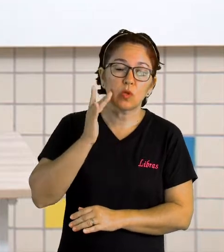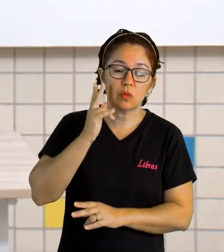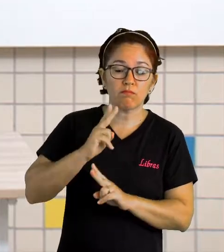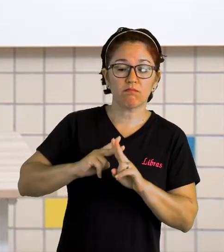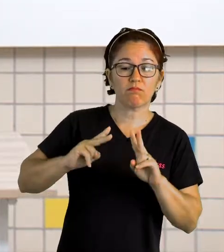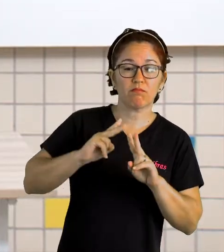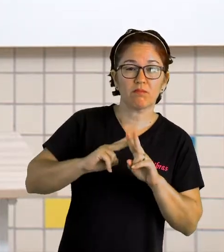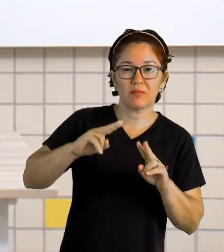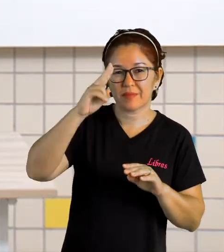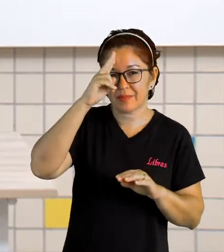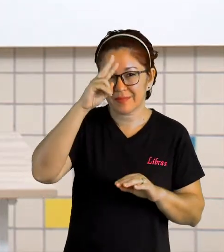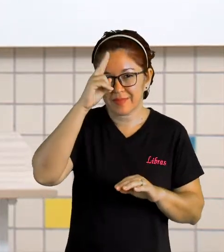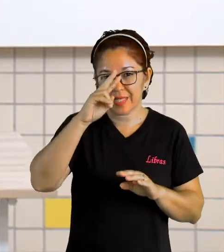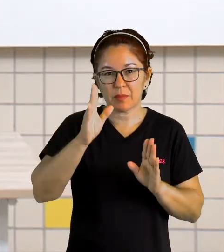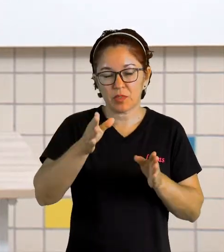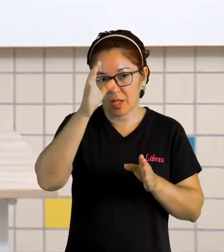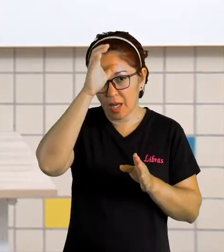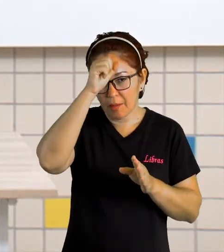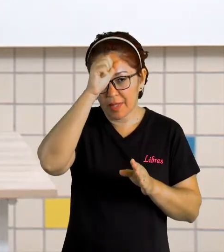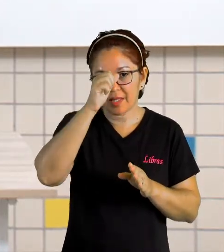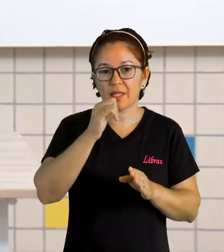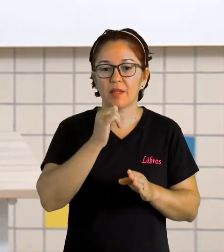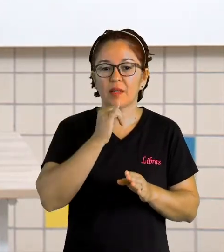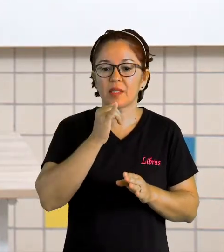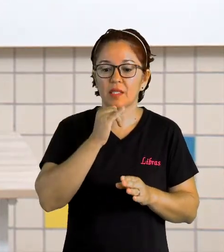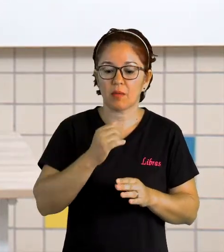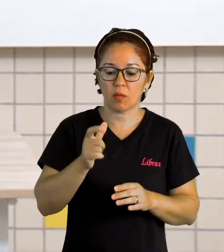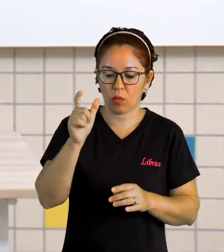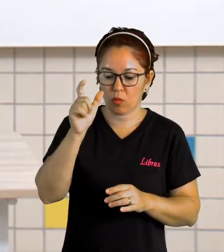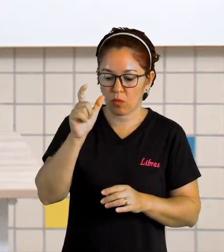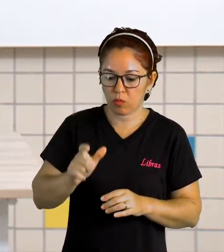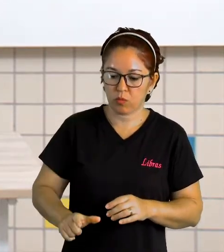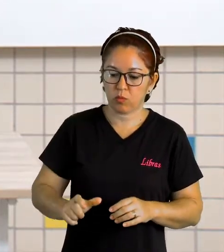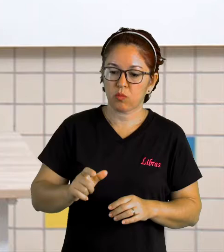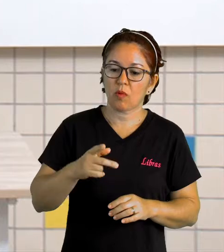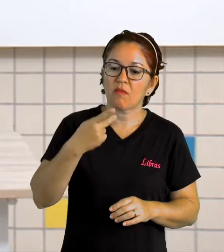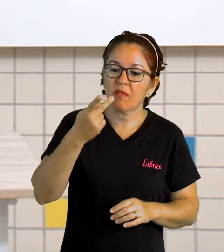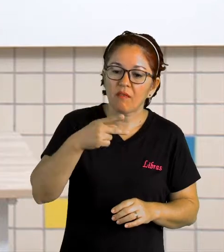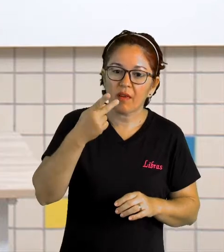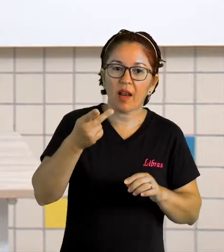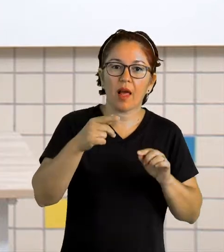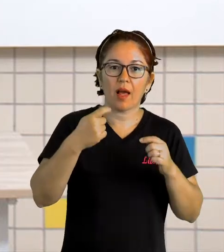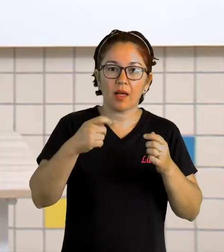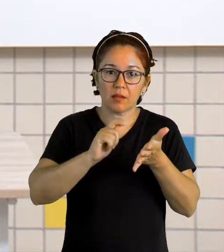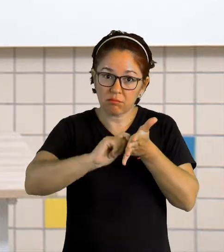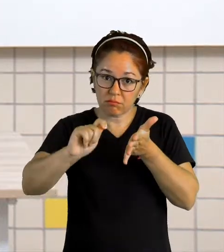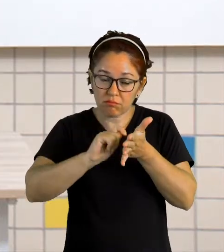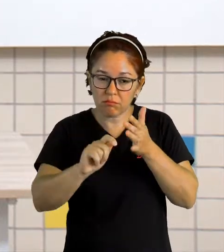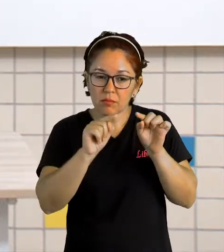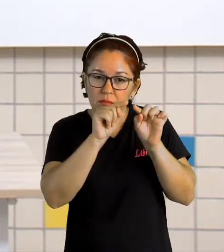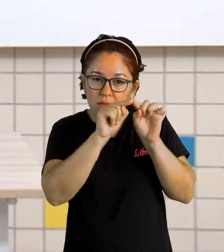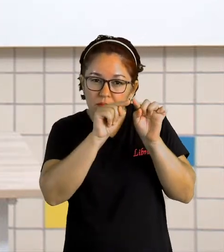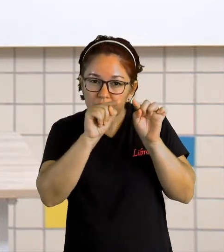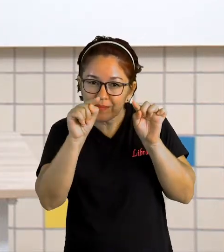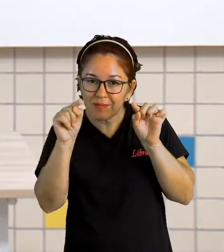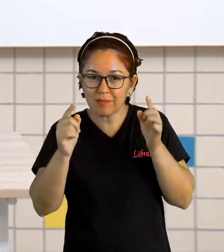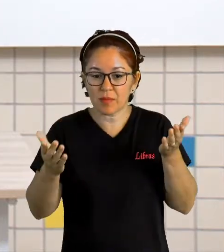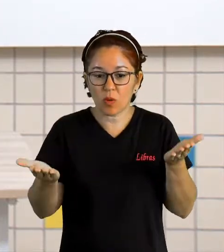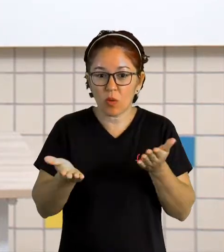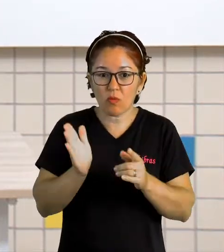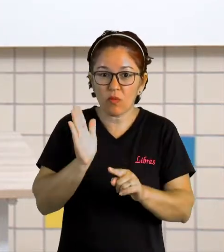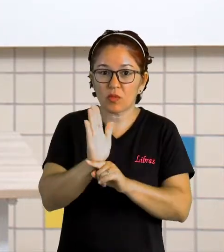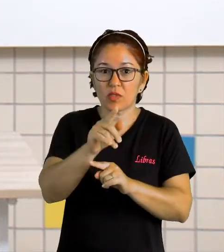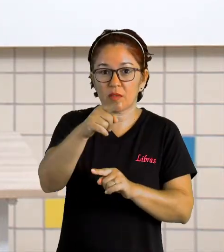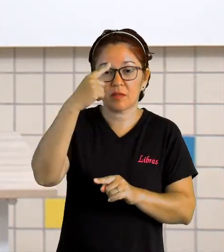travessão, das falas dos personagens. Então, hoje a gente vai dar uma revisada justamente na aula de PPT sobre